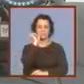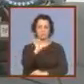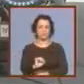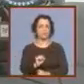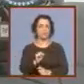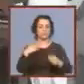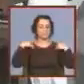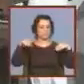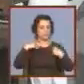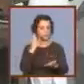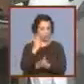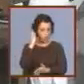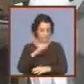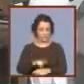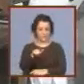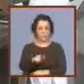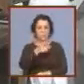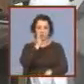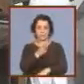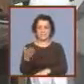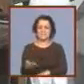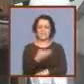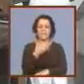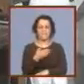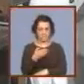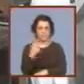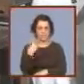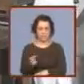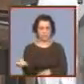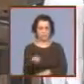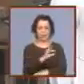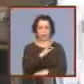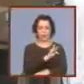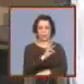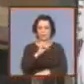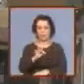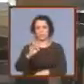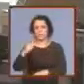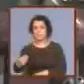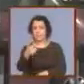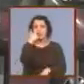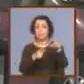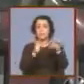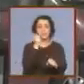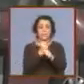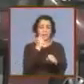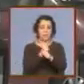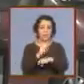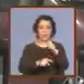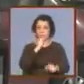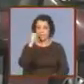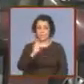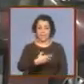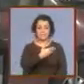às atividades físicas o sevc Voyager tem uma tripulação de 447 elementos e capacidade para